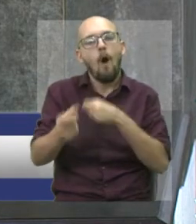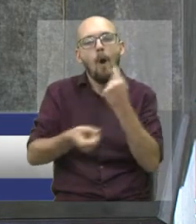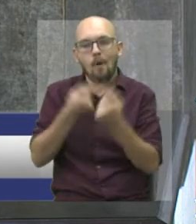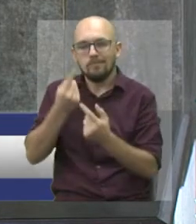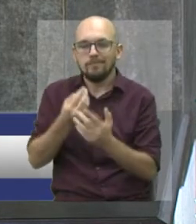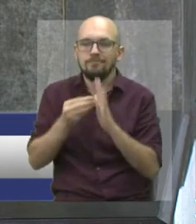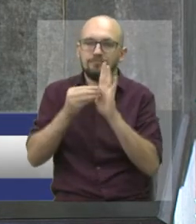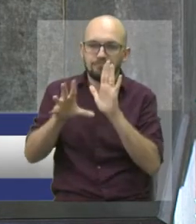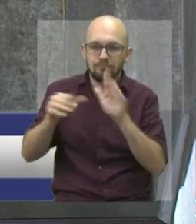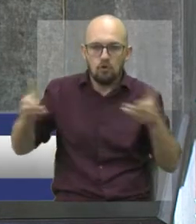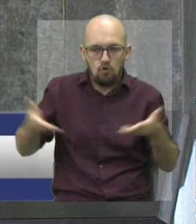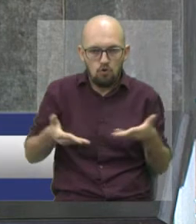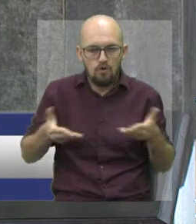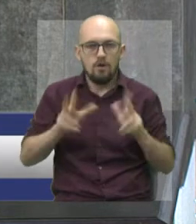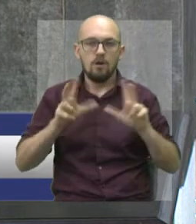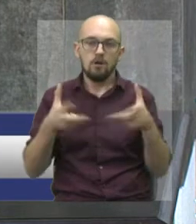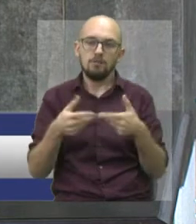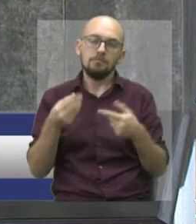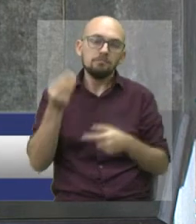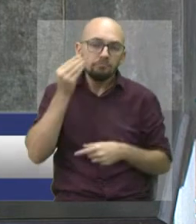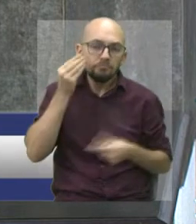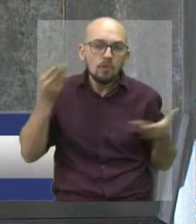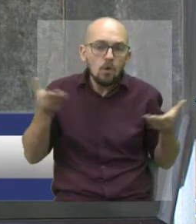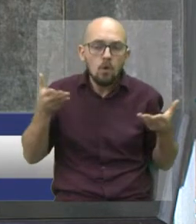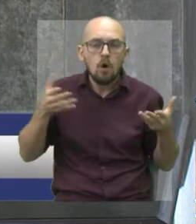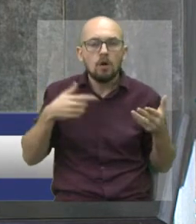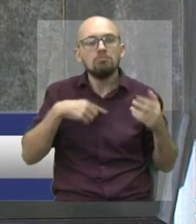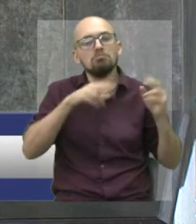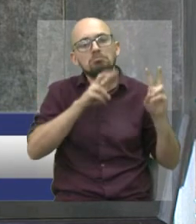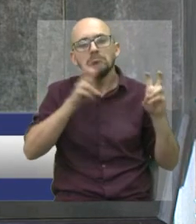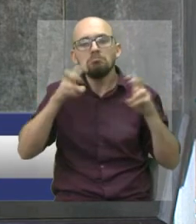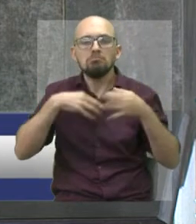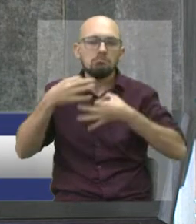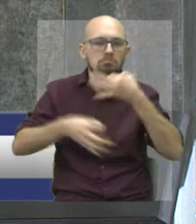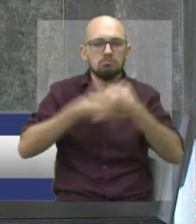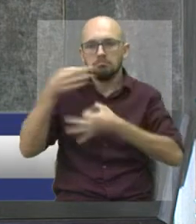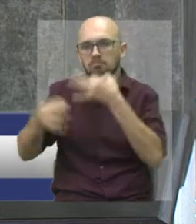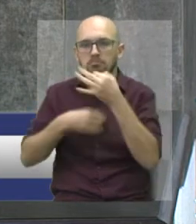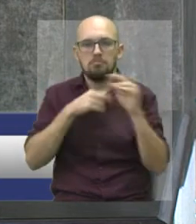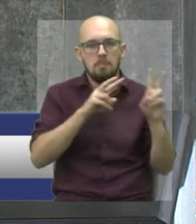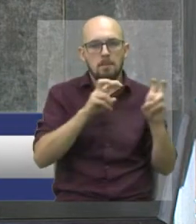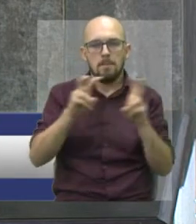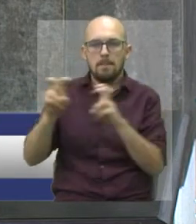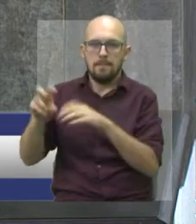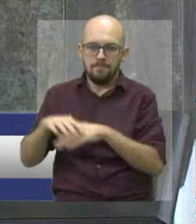nessa casa e pretendo aqui tecer alguns comentários.